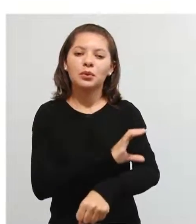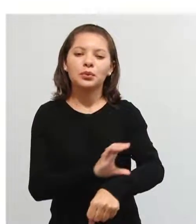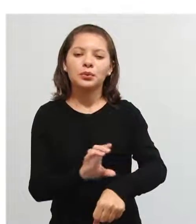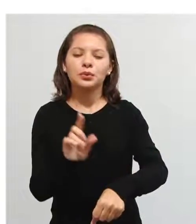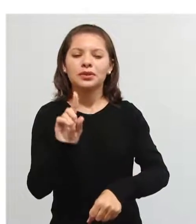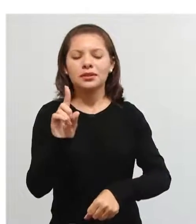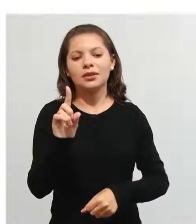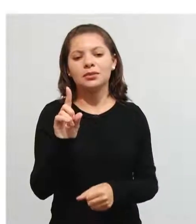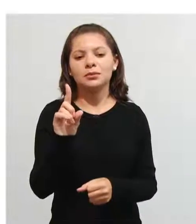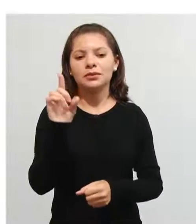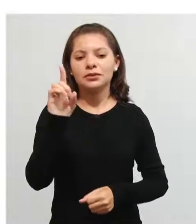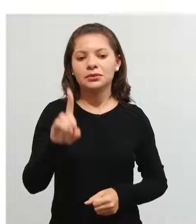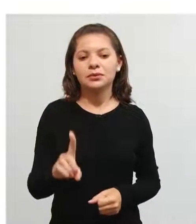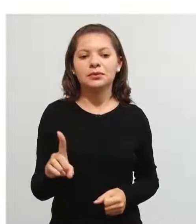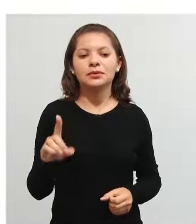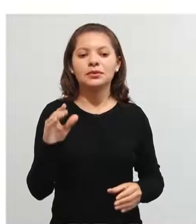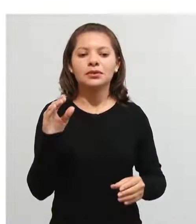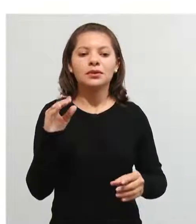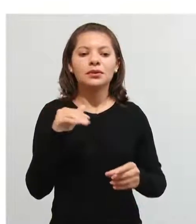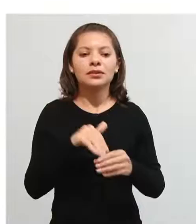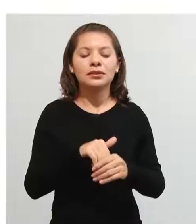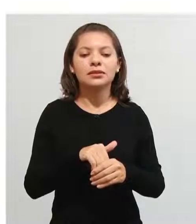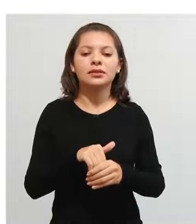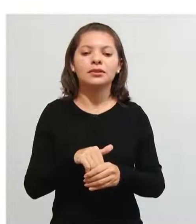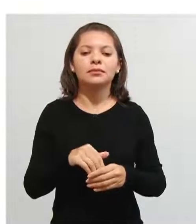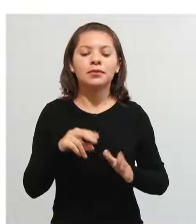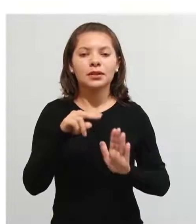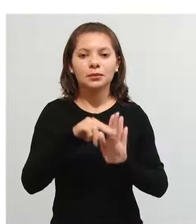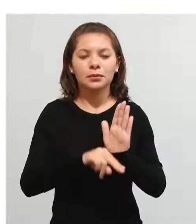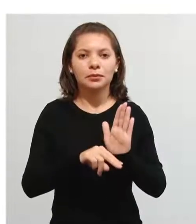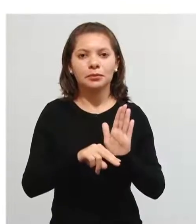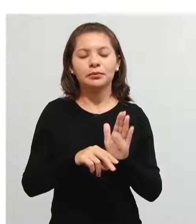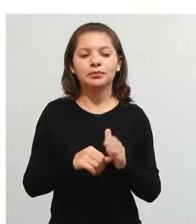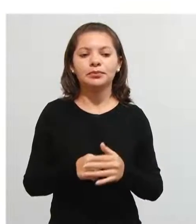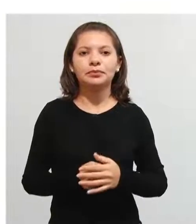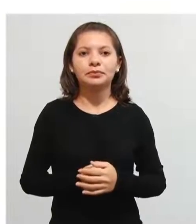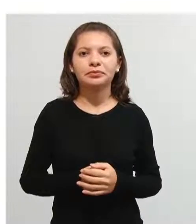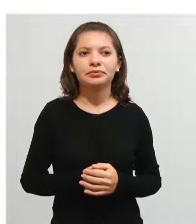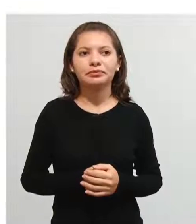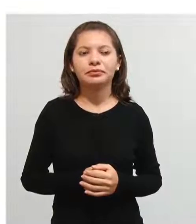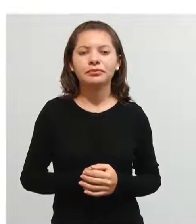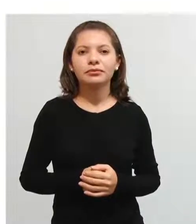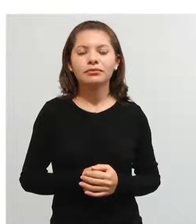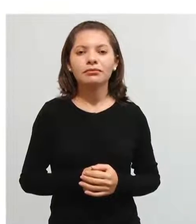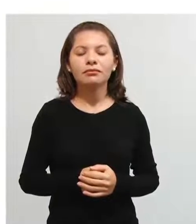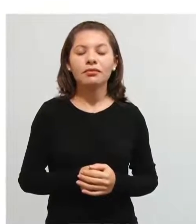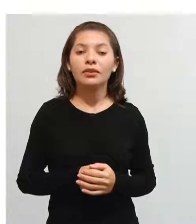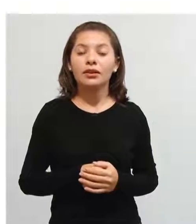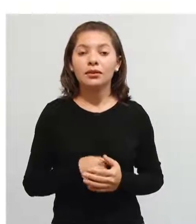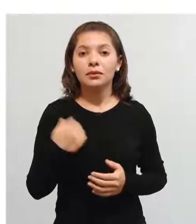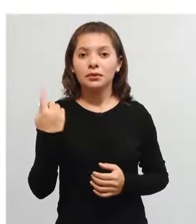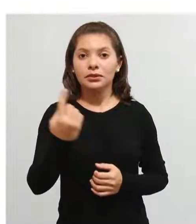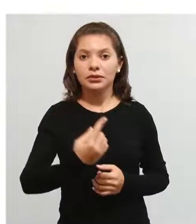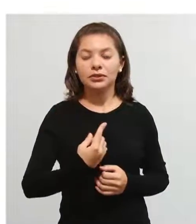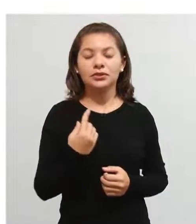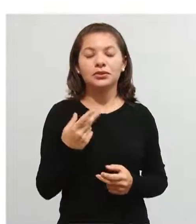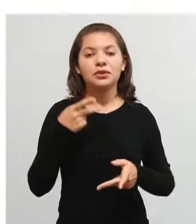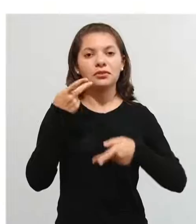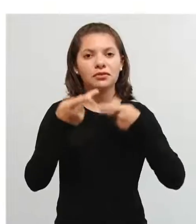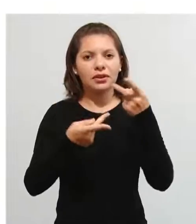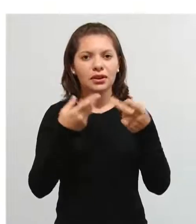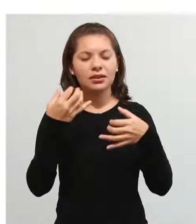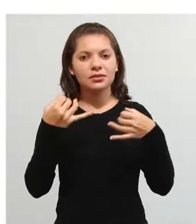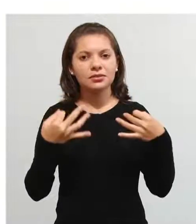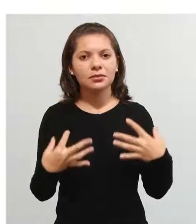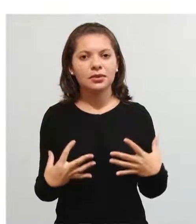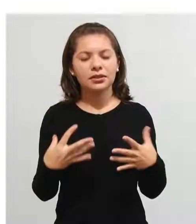se alcancem a máxima concretização da norma. Ou seja, quando a gente fala de regras, as regras, por que